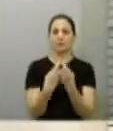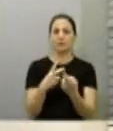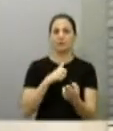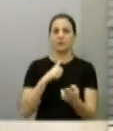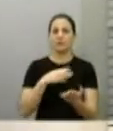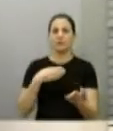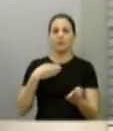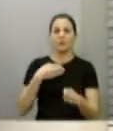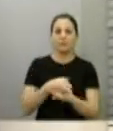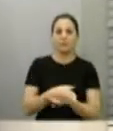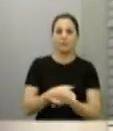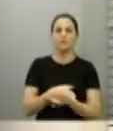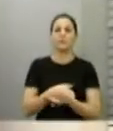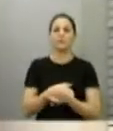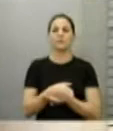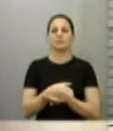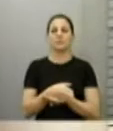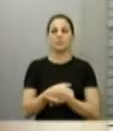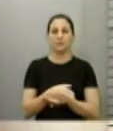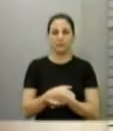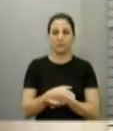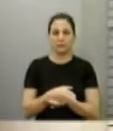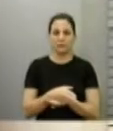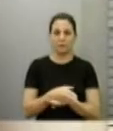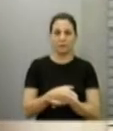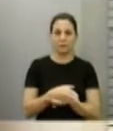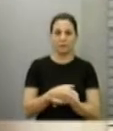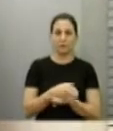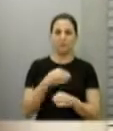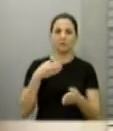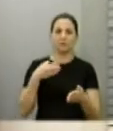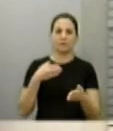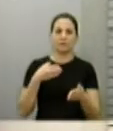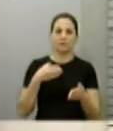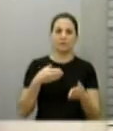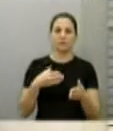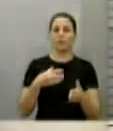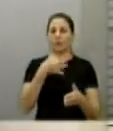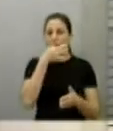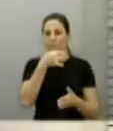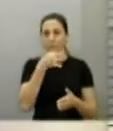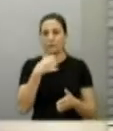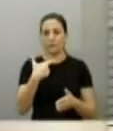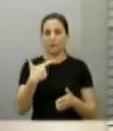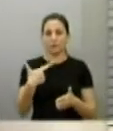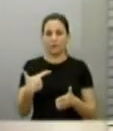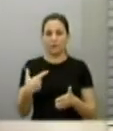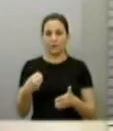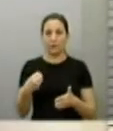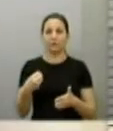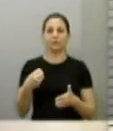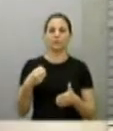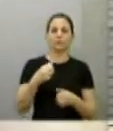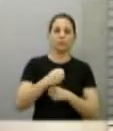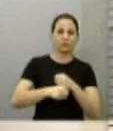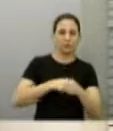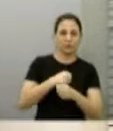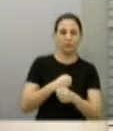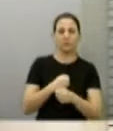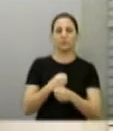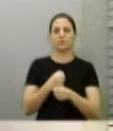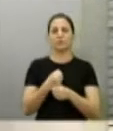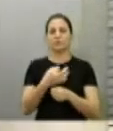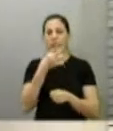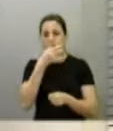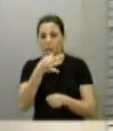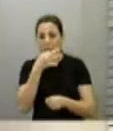iremos aprovar uma proposta que é debatida há mais de 20 anos por alguns vereadores nessa casa e nunca foi colocada em